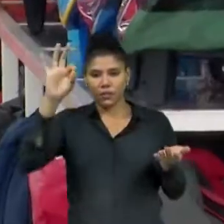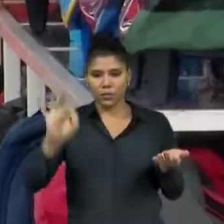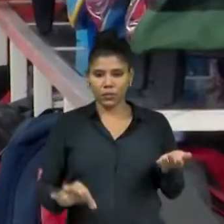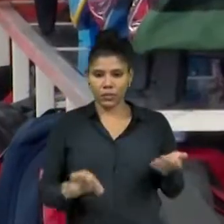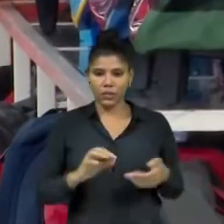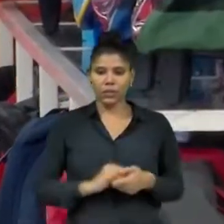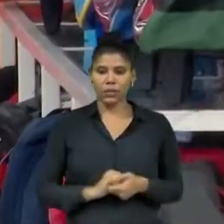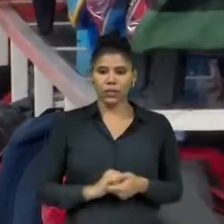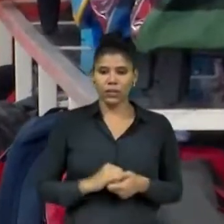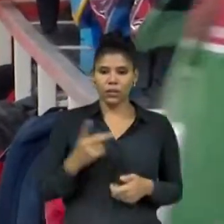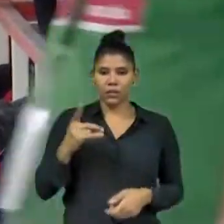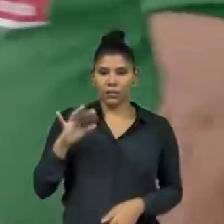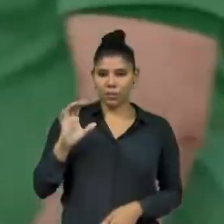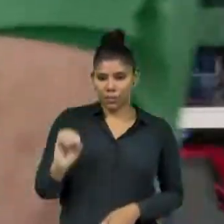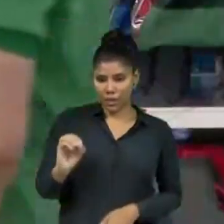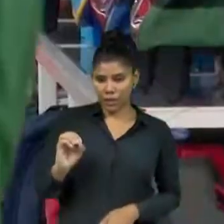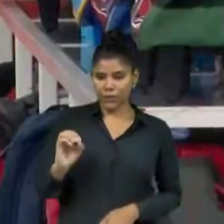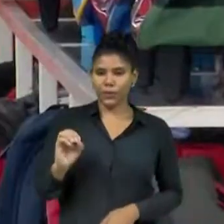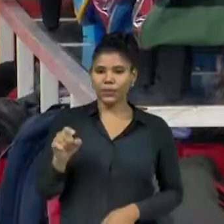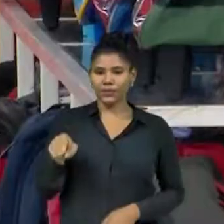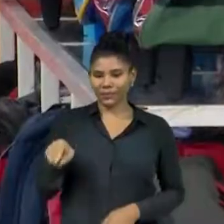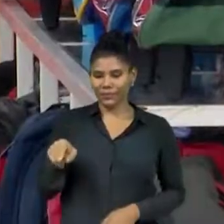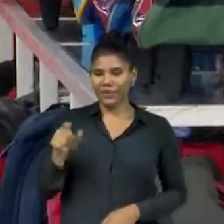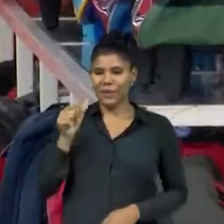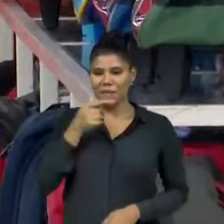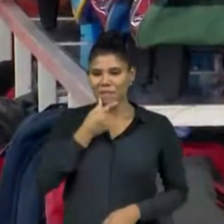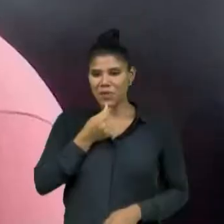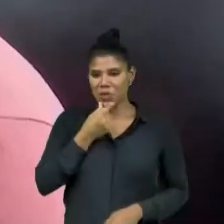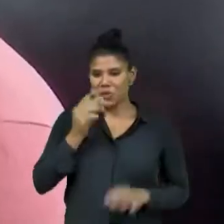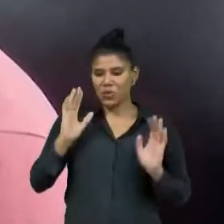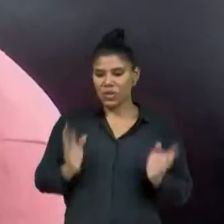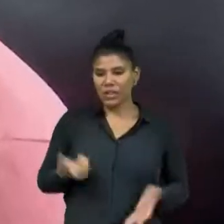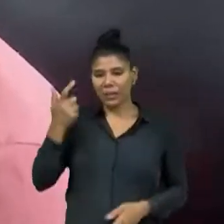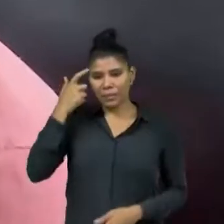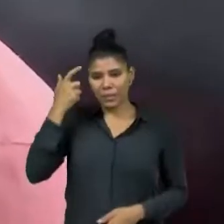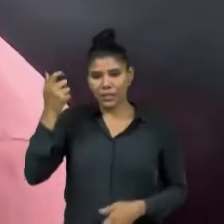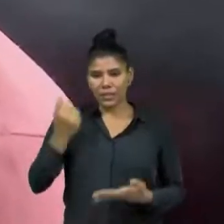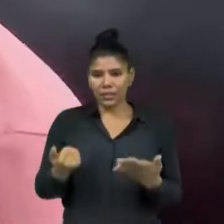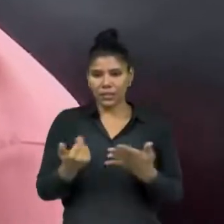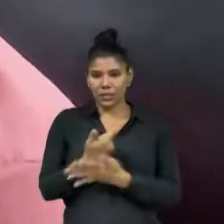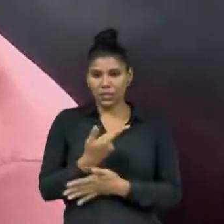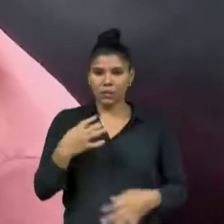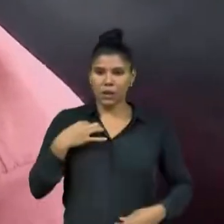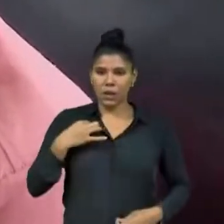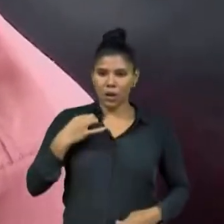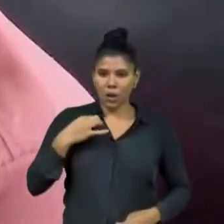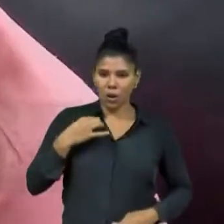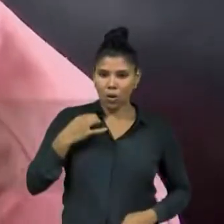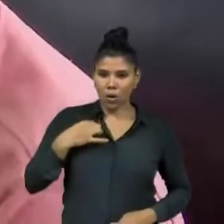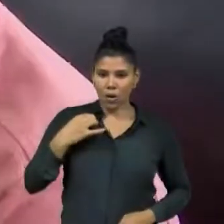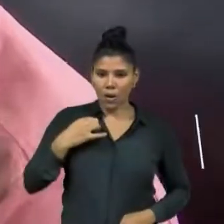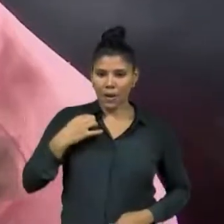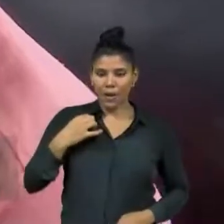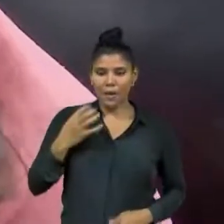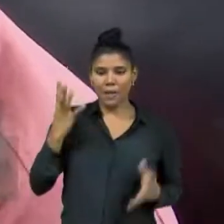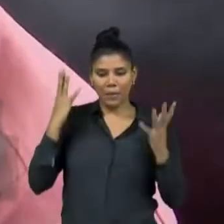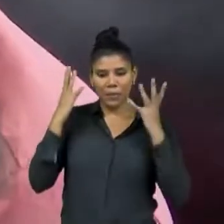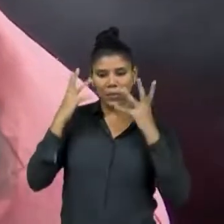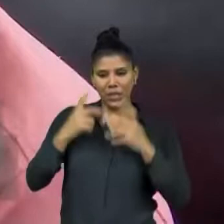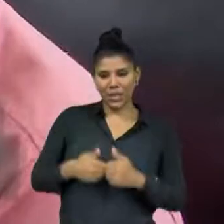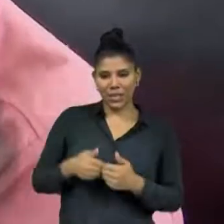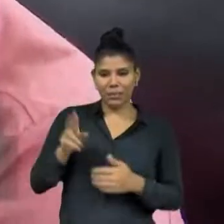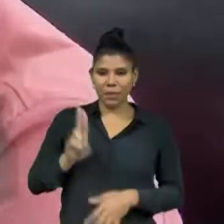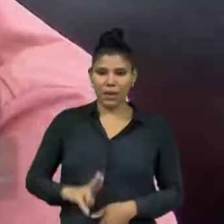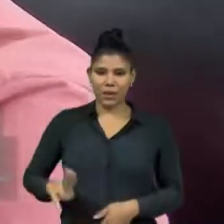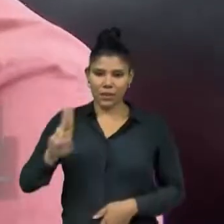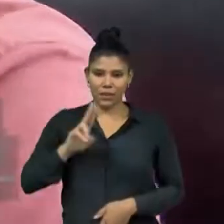Pedro Gabriel, de 9 anos, já está pensando no presente da mamãe. Uma roupa bem estilosa para ela usar, Dia